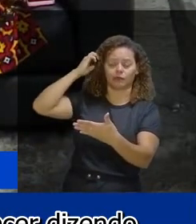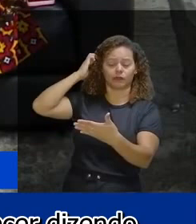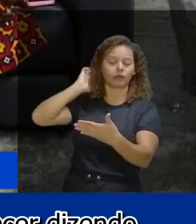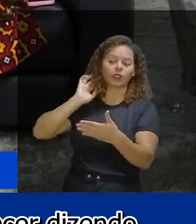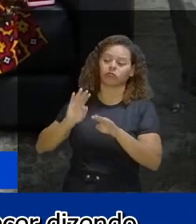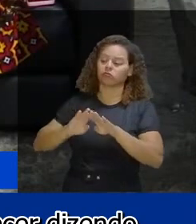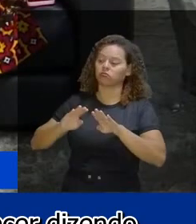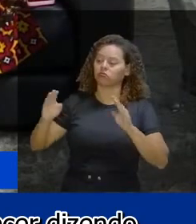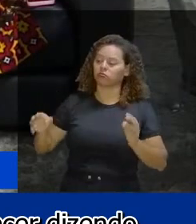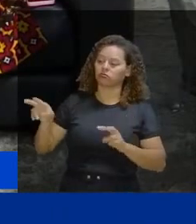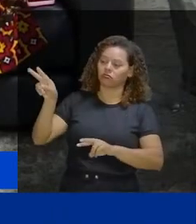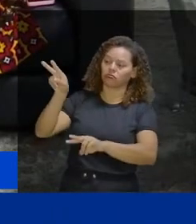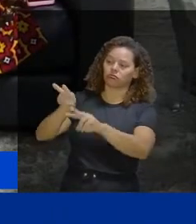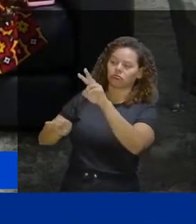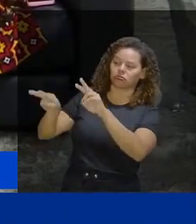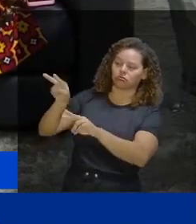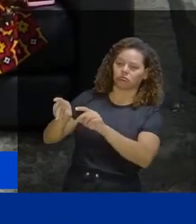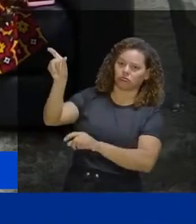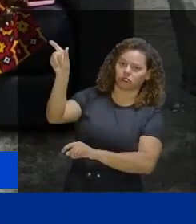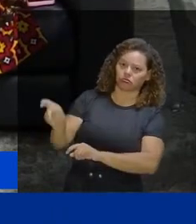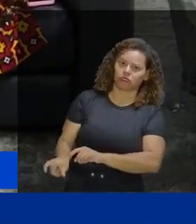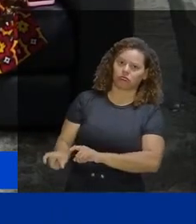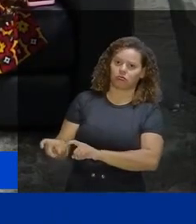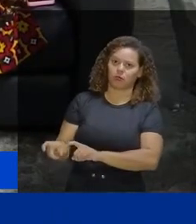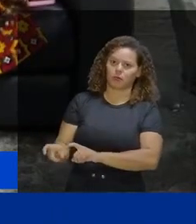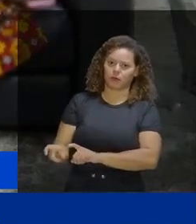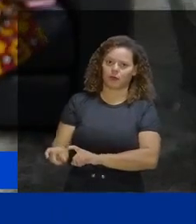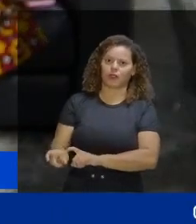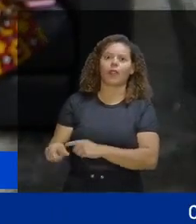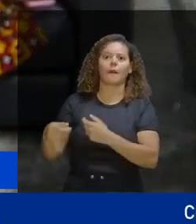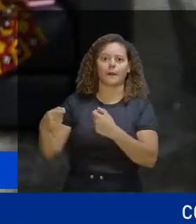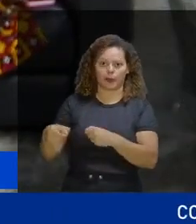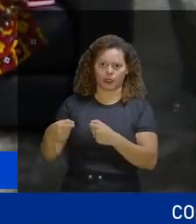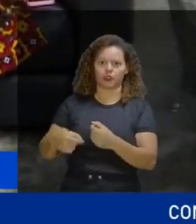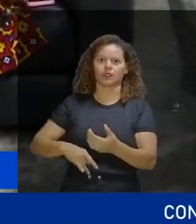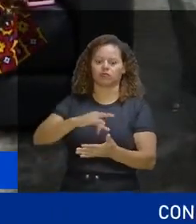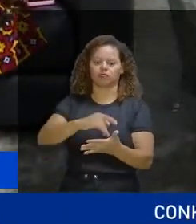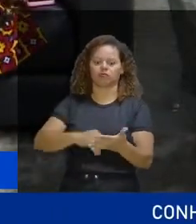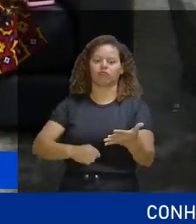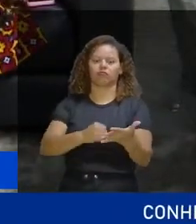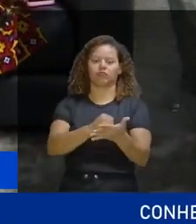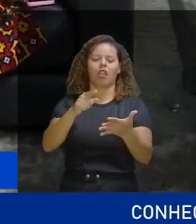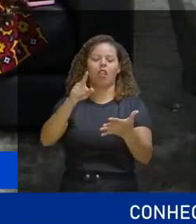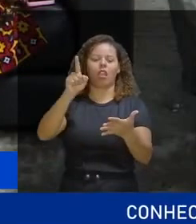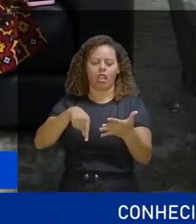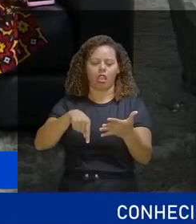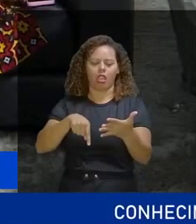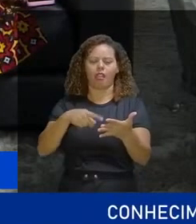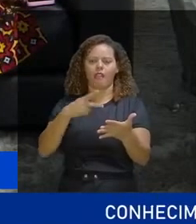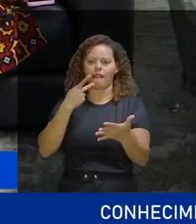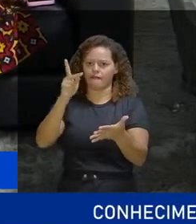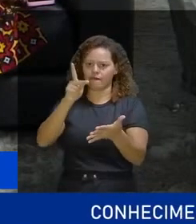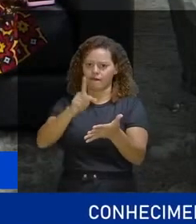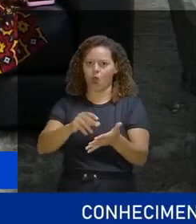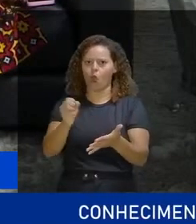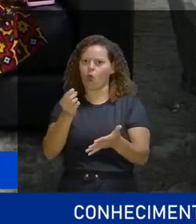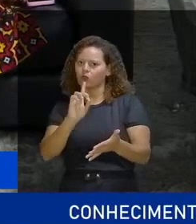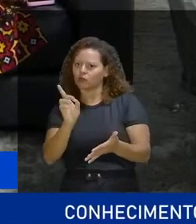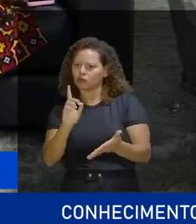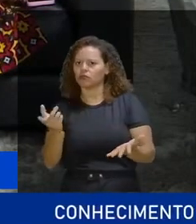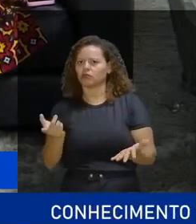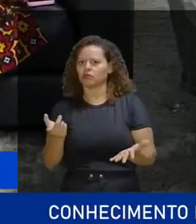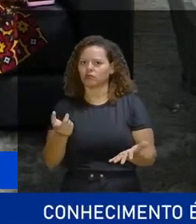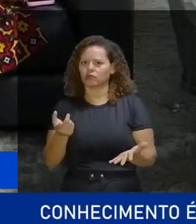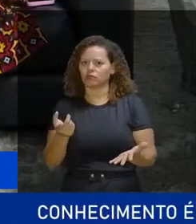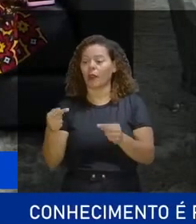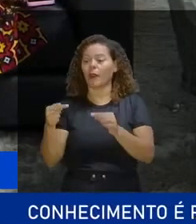cientificamente um parecer dizendo se aquela pessoa é negra ou parda ou não. E aí o juiz,